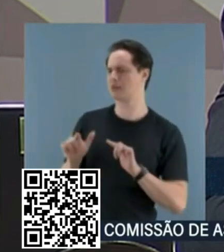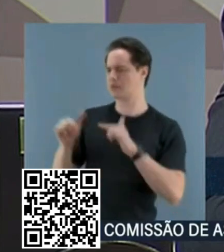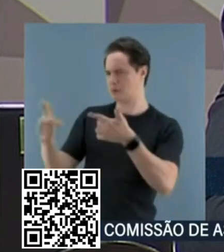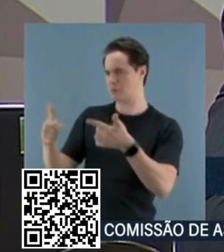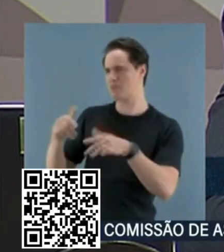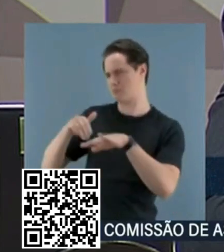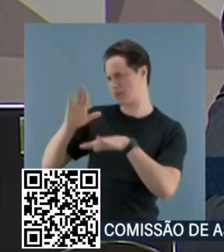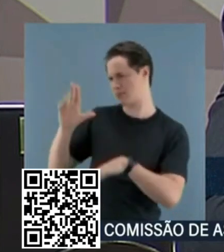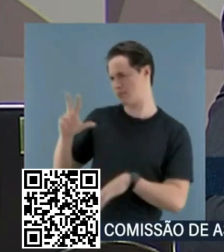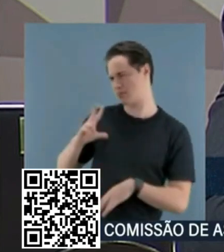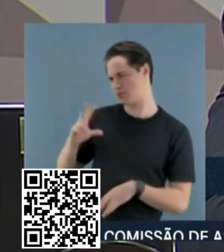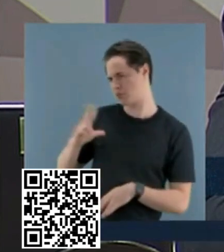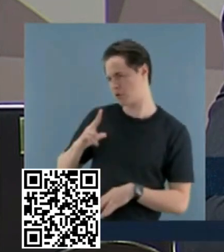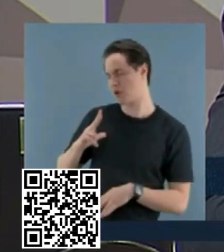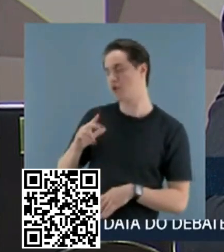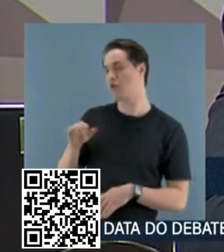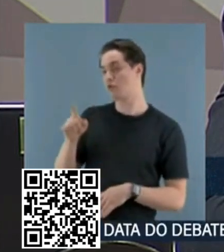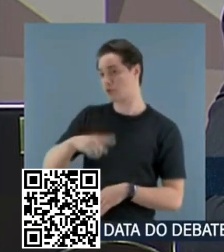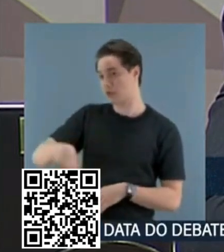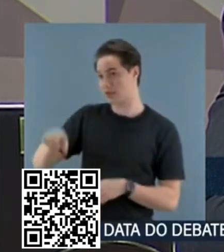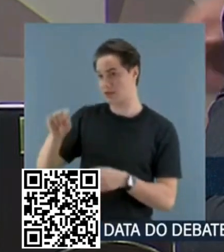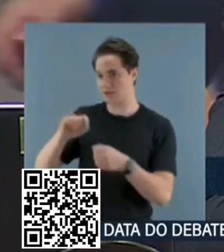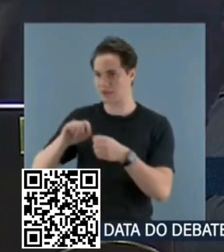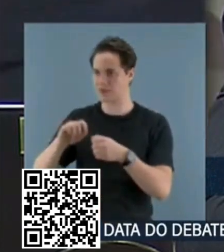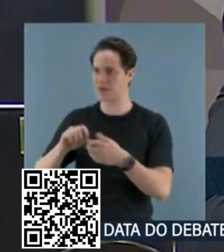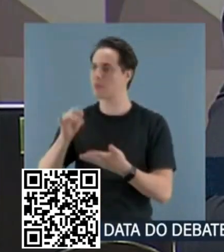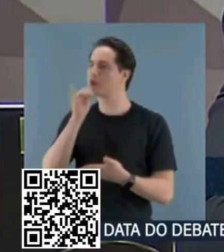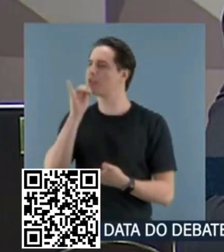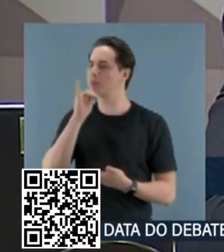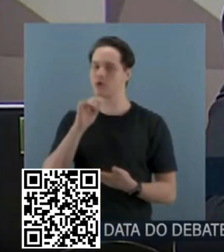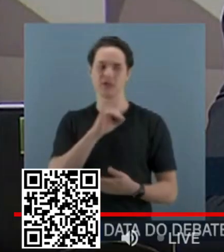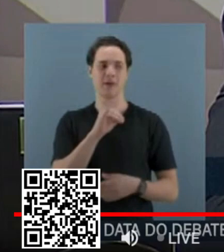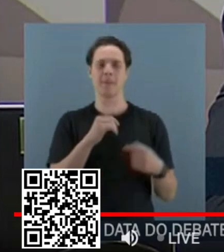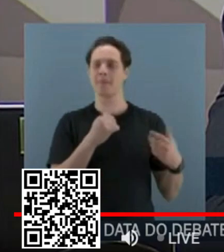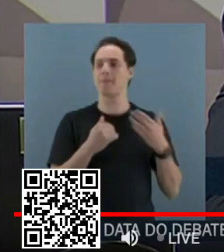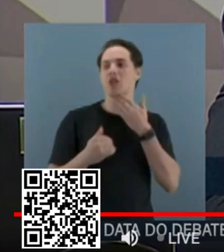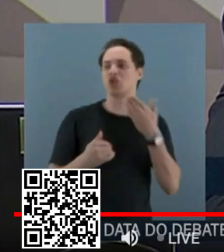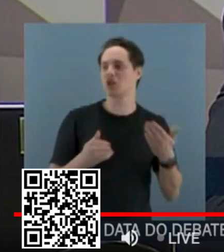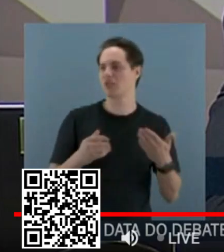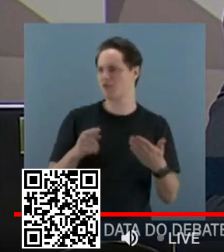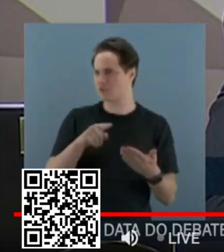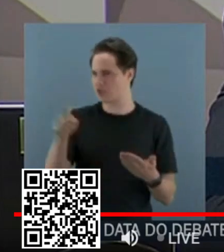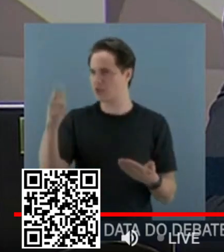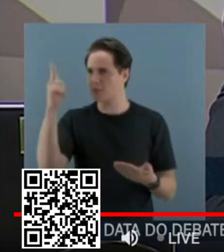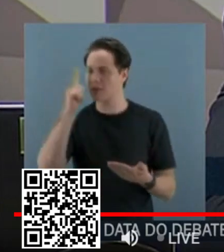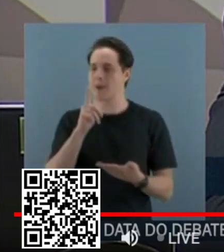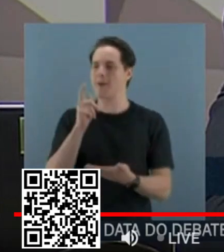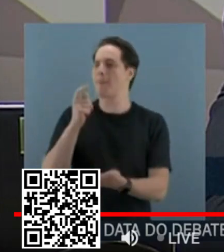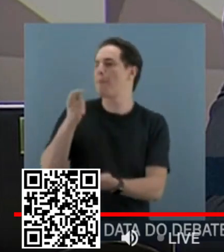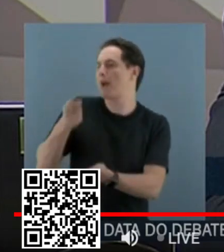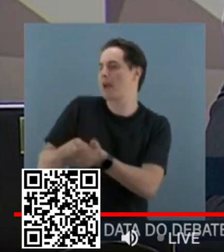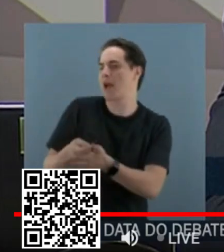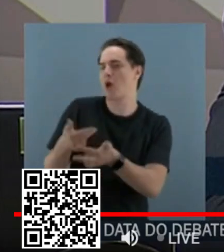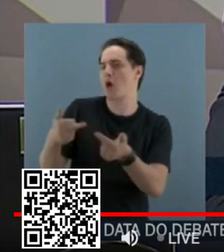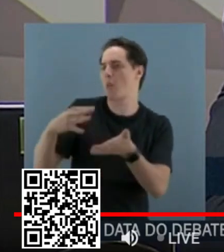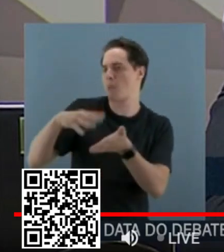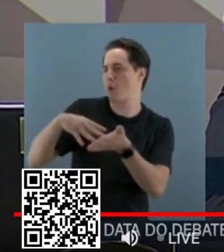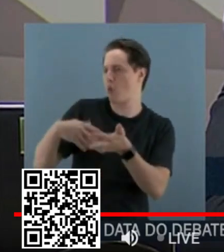particulares, especificamente, vocês faziam pagamentos, vocês efetuavam, por exemplo,